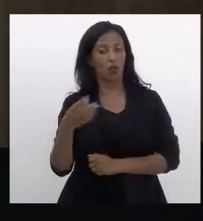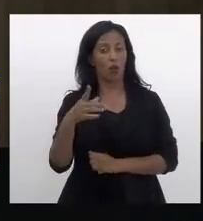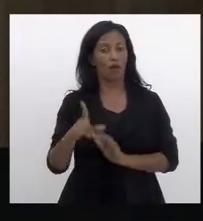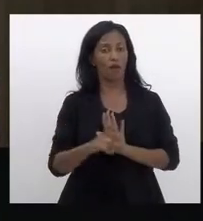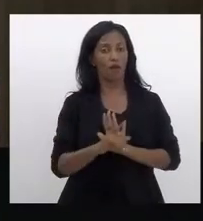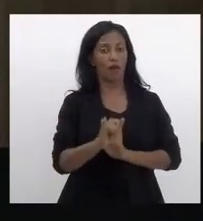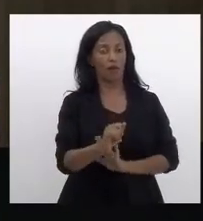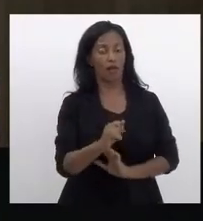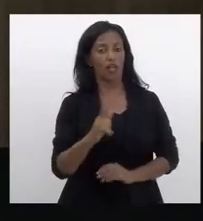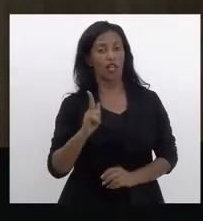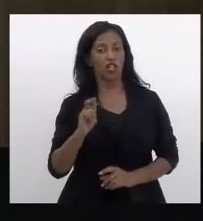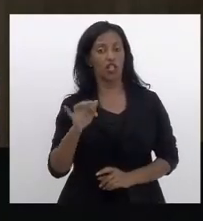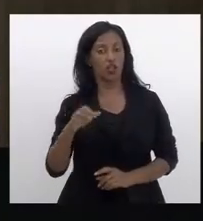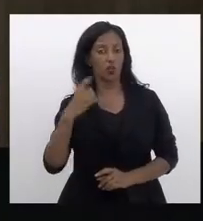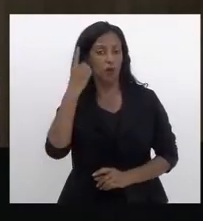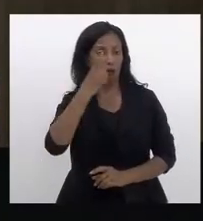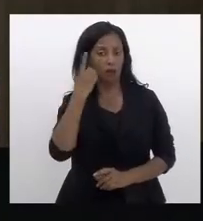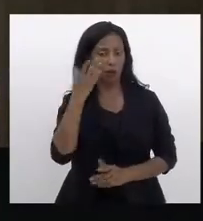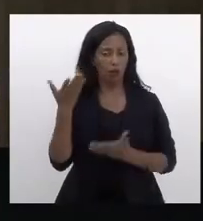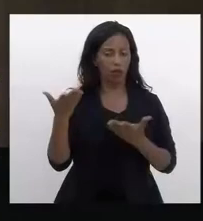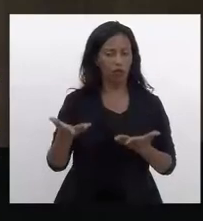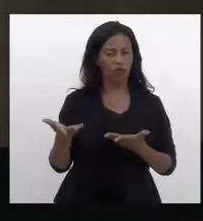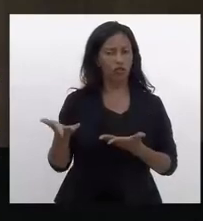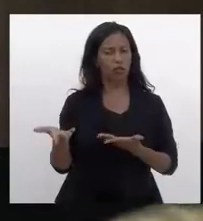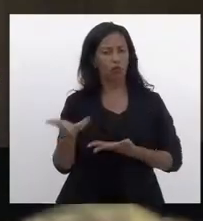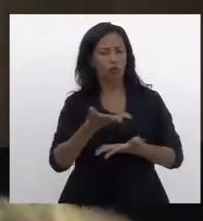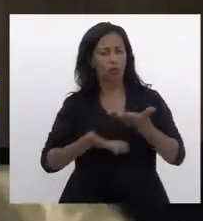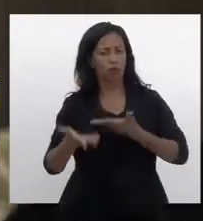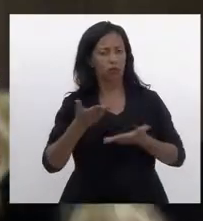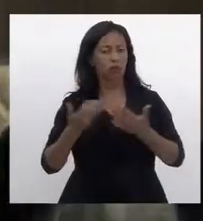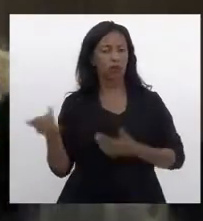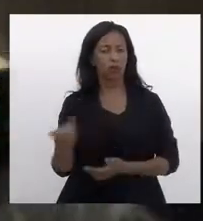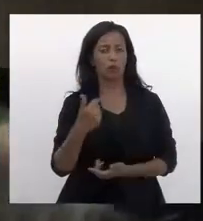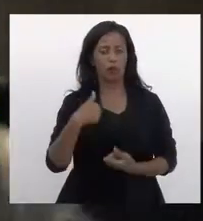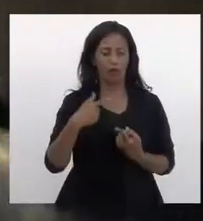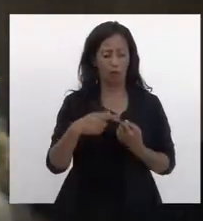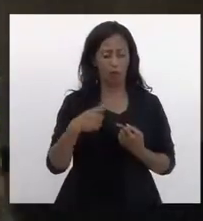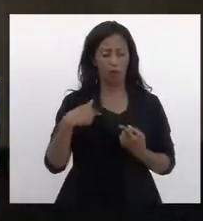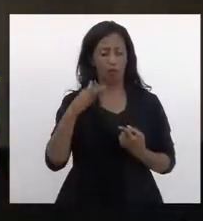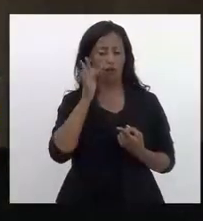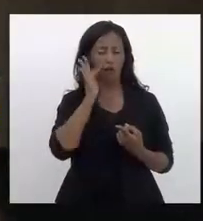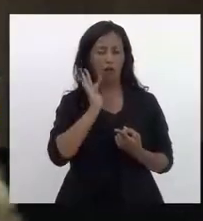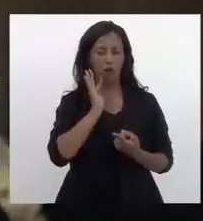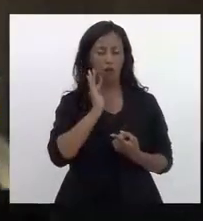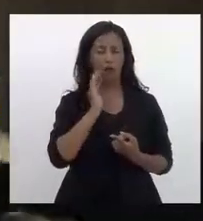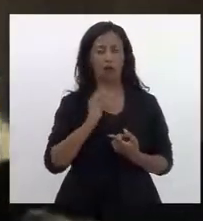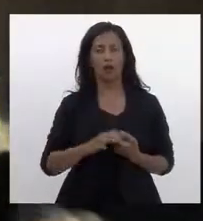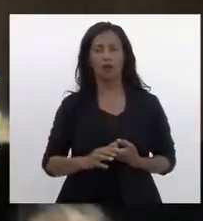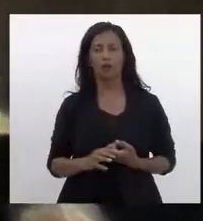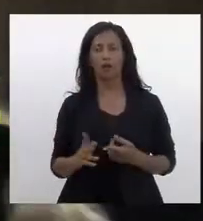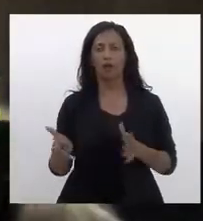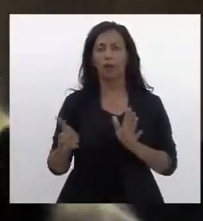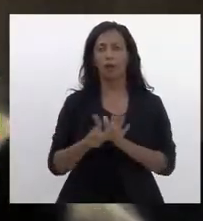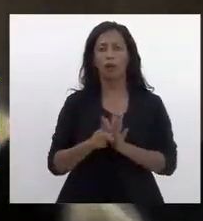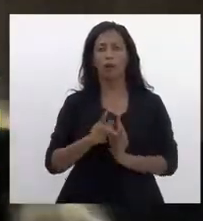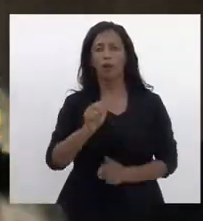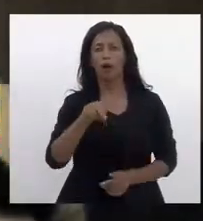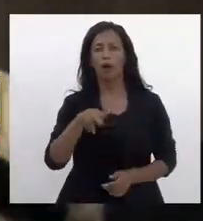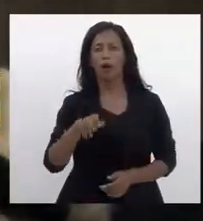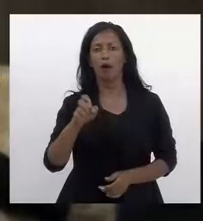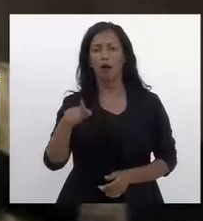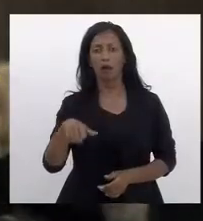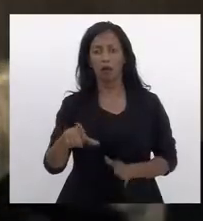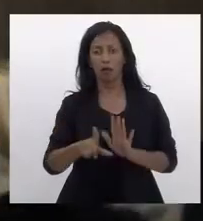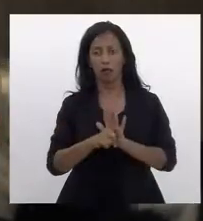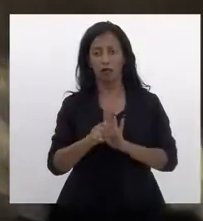O deputado Gilberto Palmares foi um parceiro importante naquela construção. E outros aqui, eu, Flávio, o próprio André, enfim.